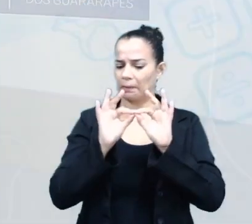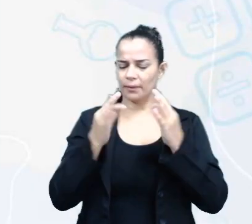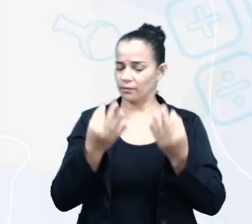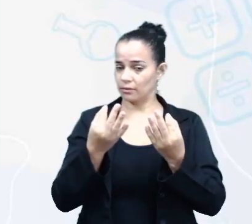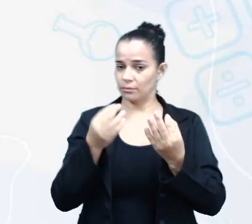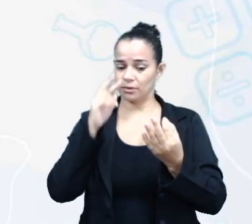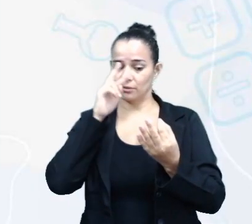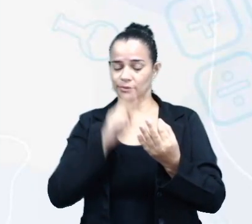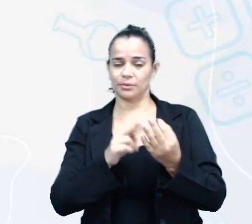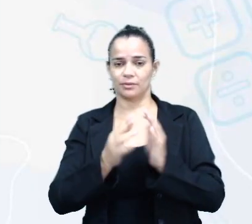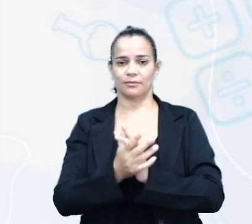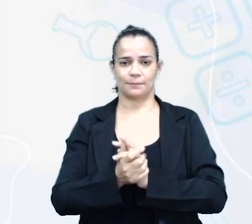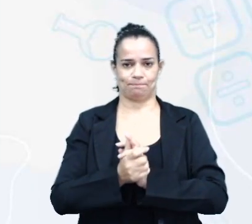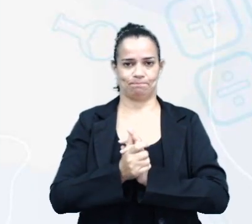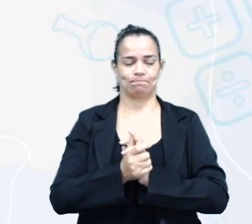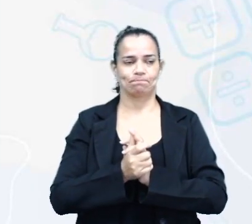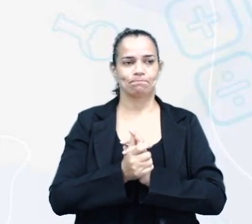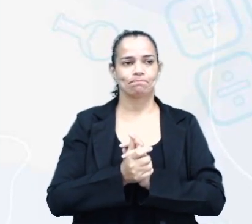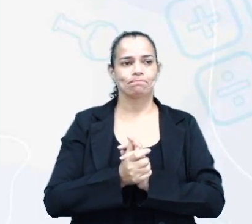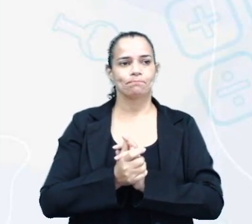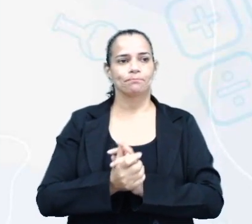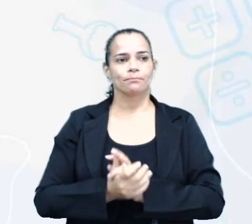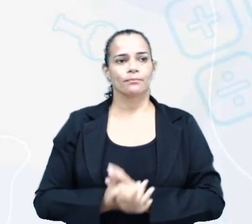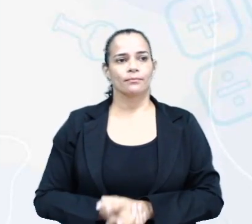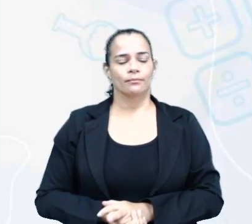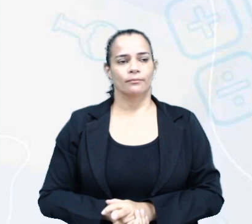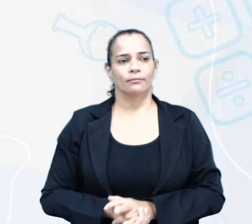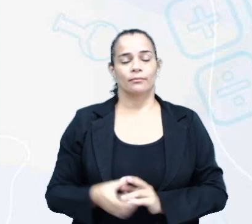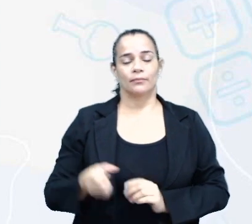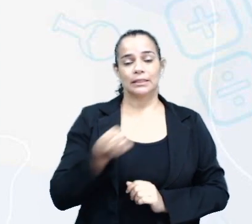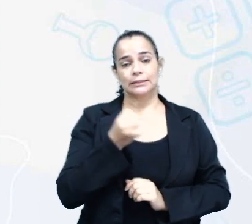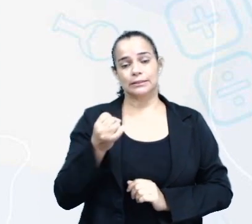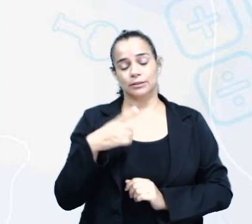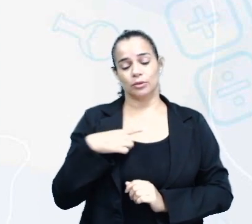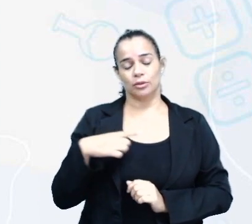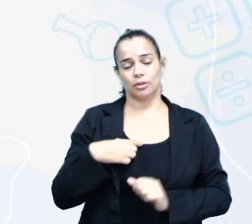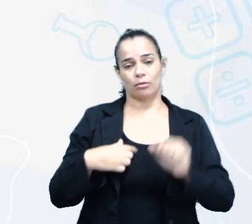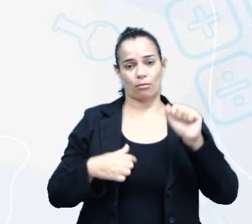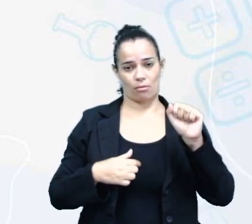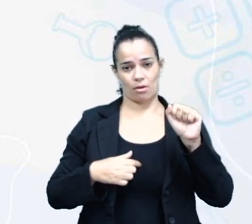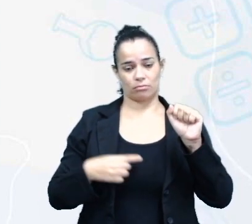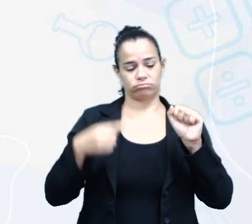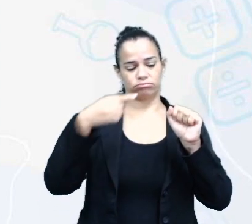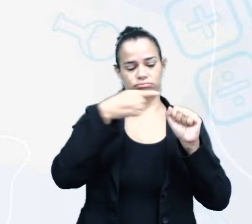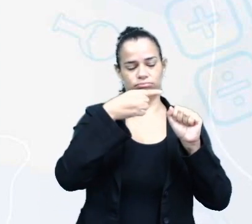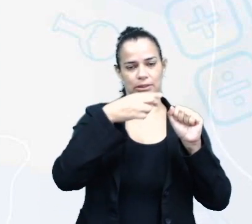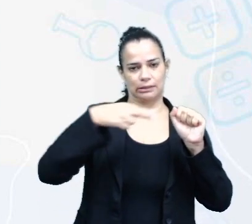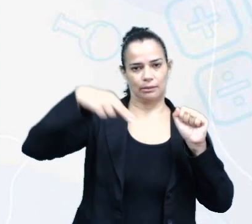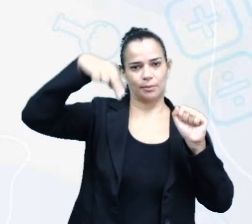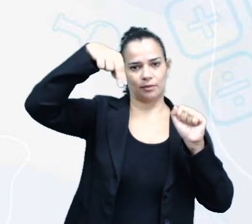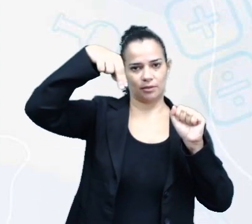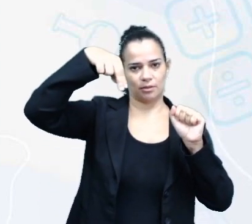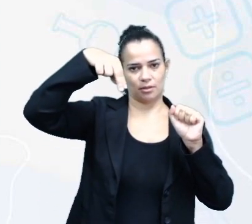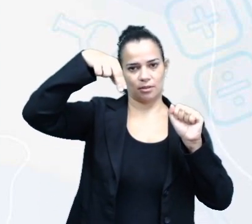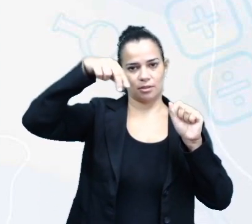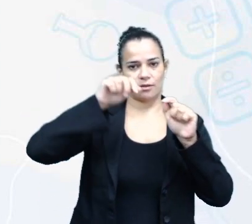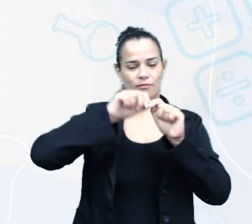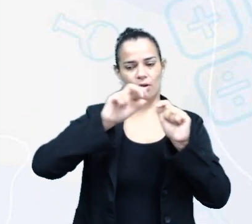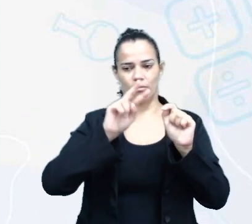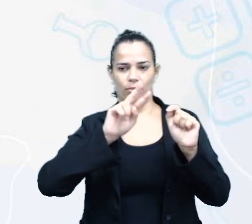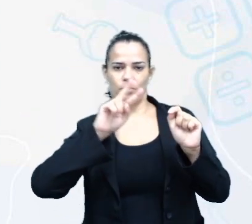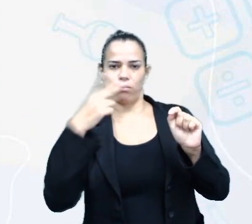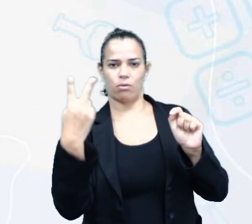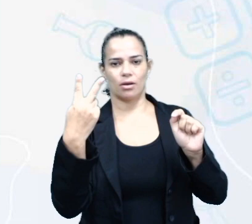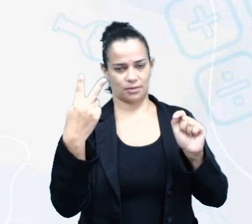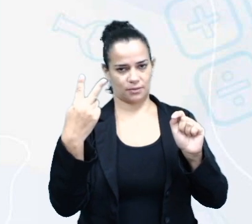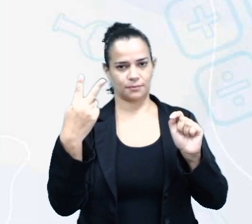gente observar. Veja, se eu tenho A elevado a menos N, eu faço uma